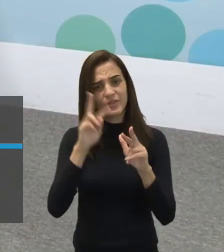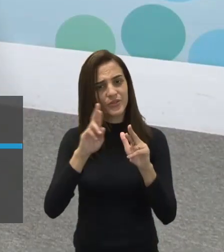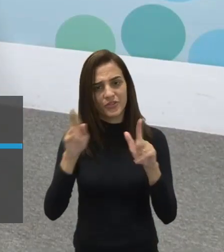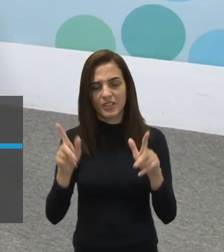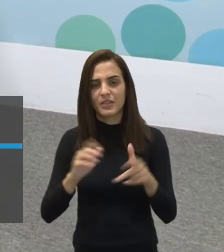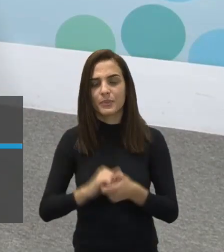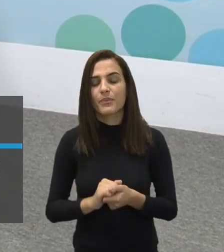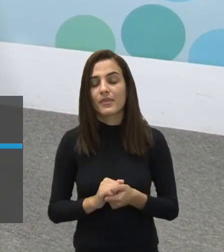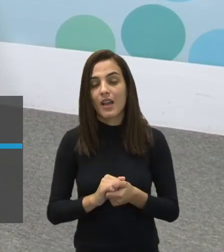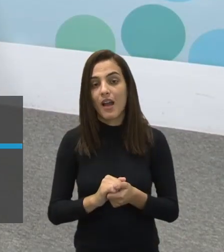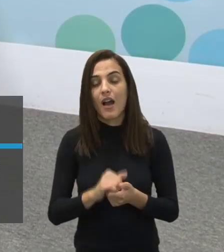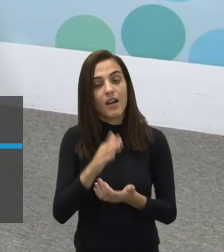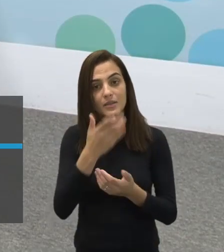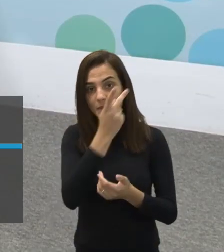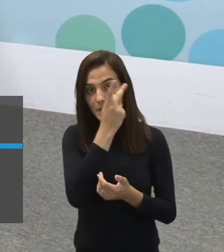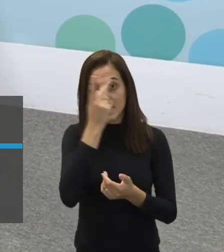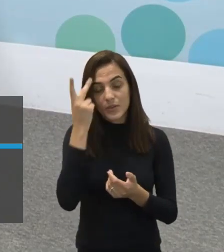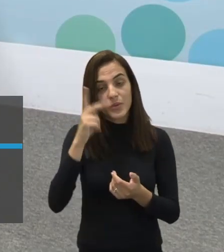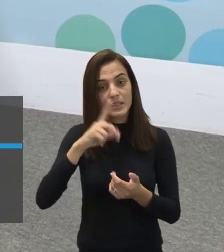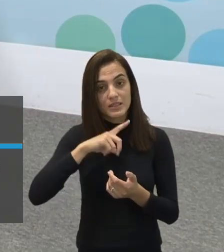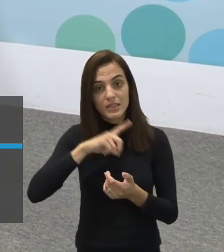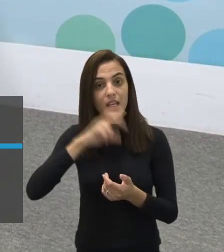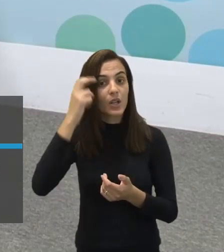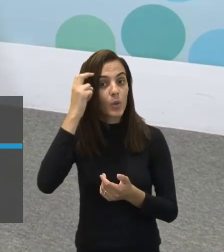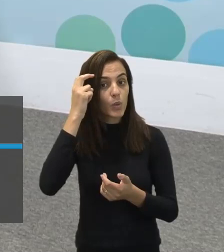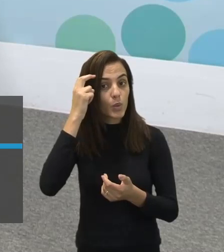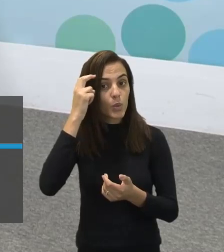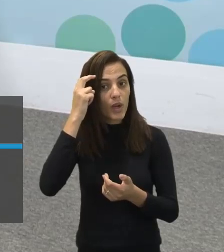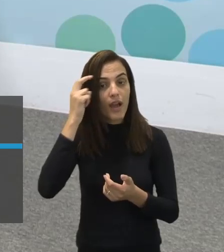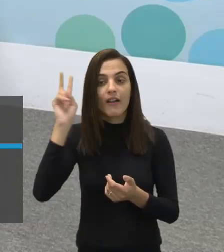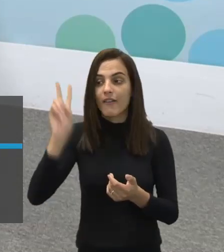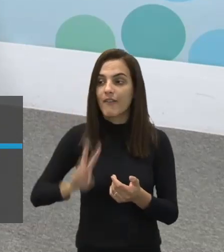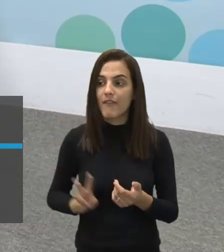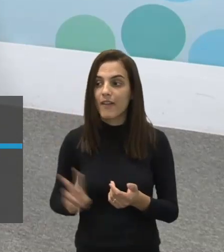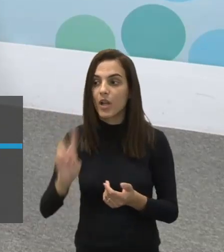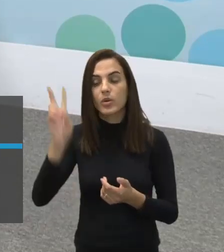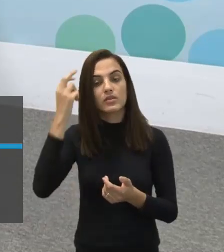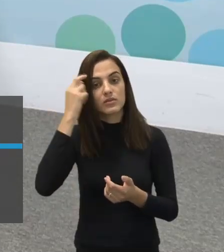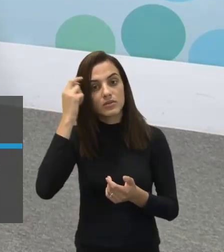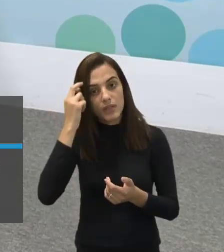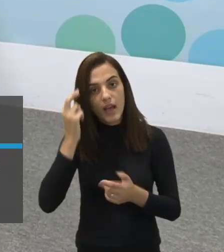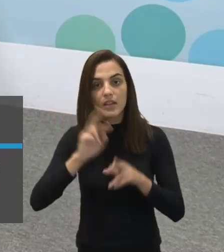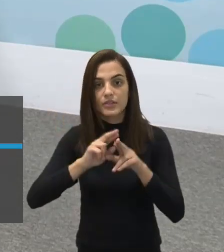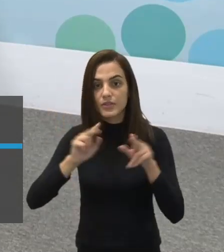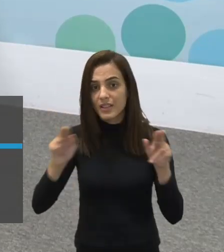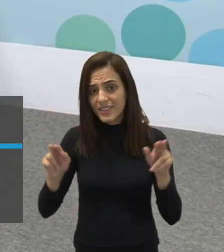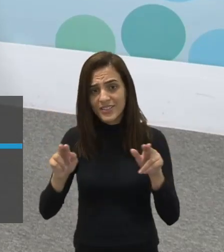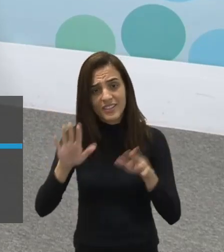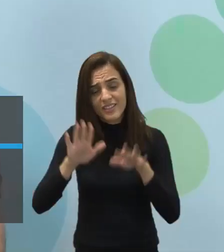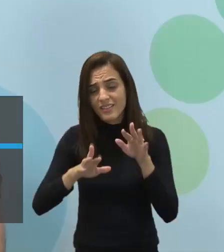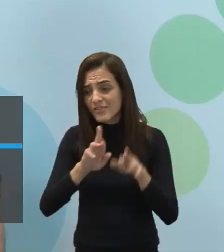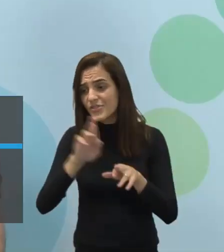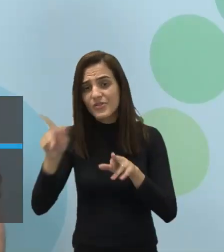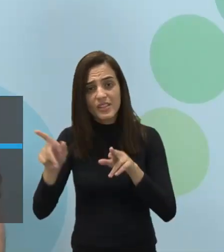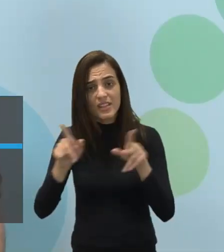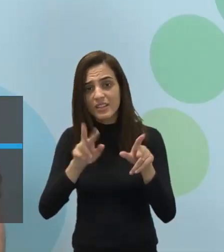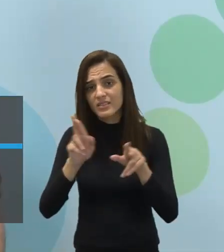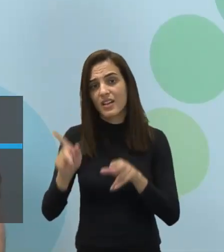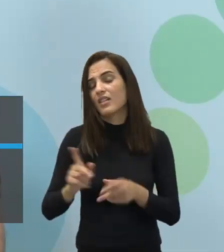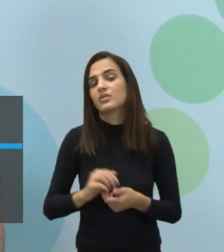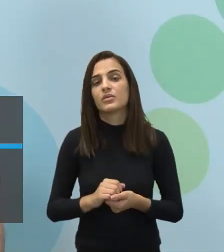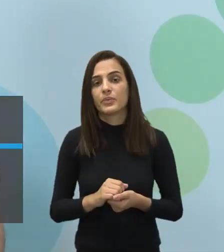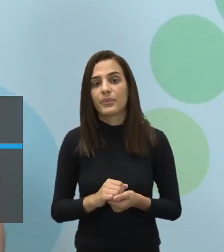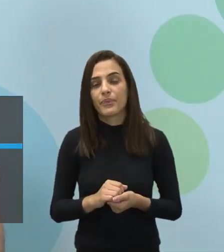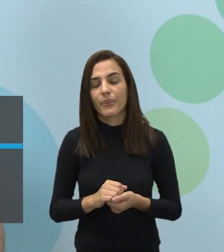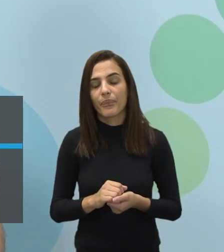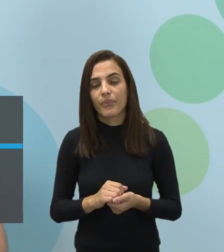questões culturais e valores morais que vai diferenciar um do outro. Mas é importante ressaltar o que o professor Rodrigo mencionou aqui.